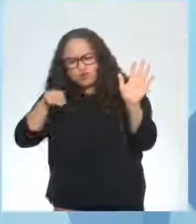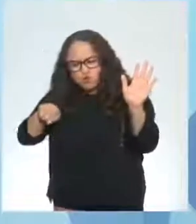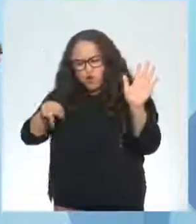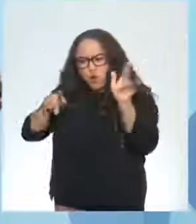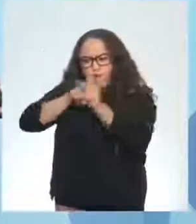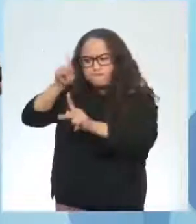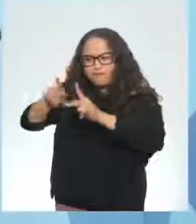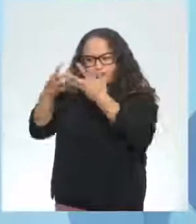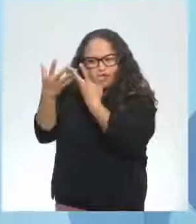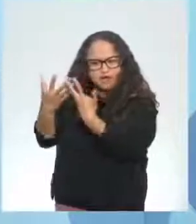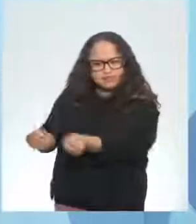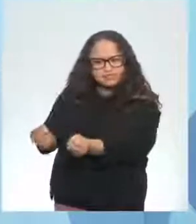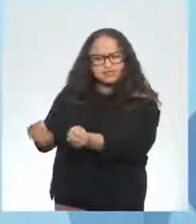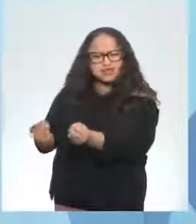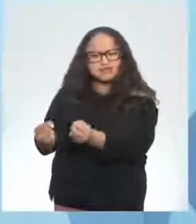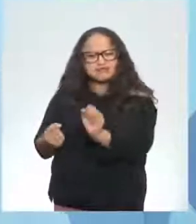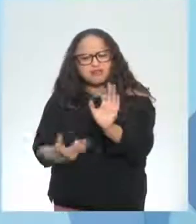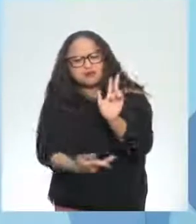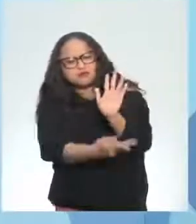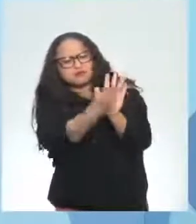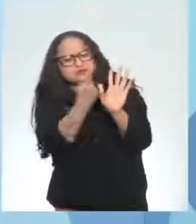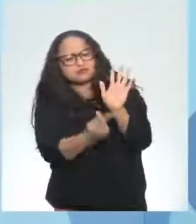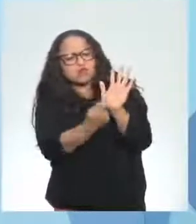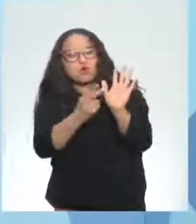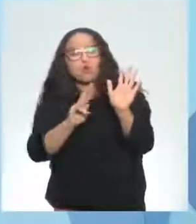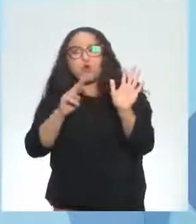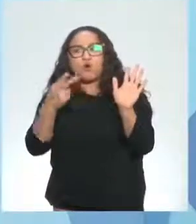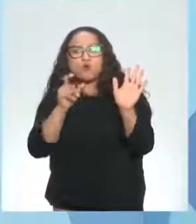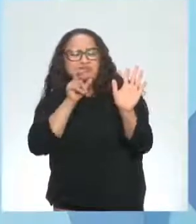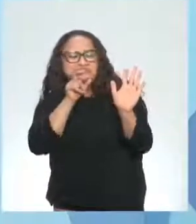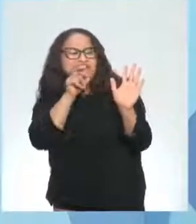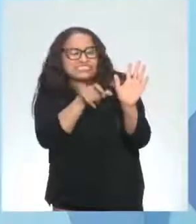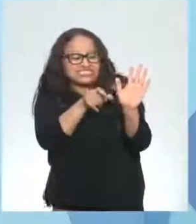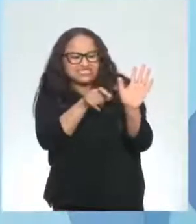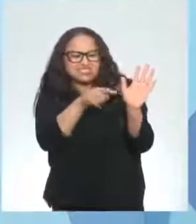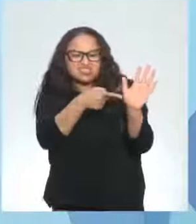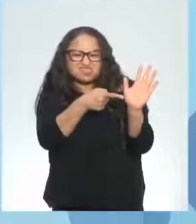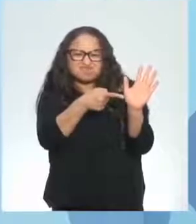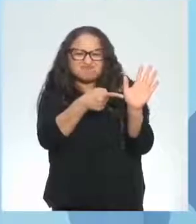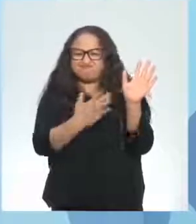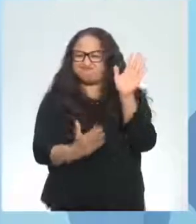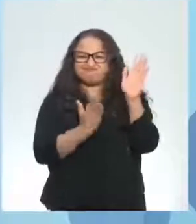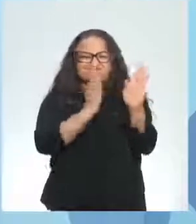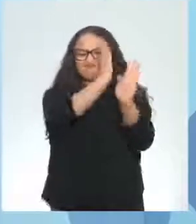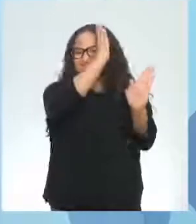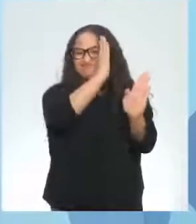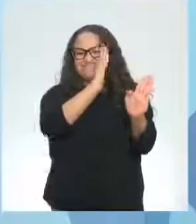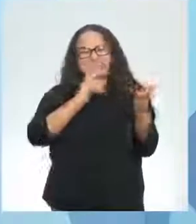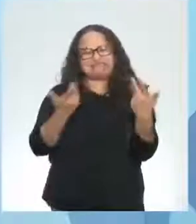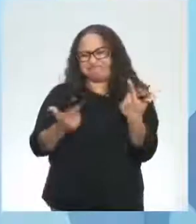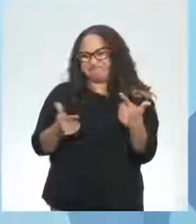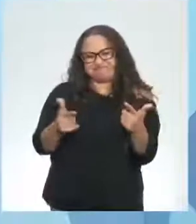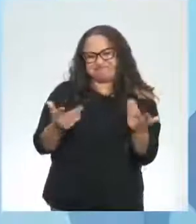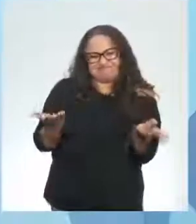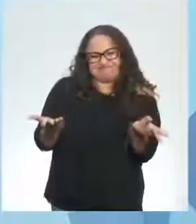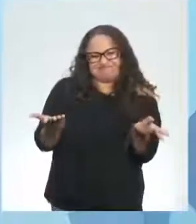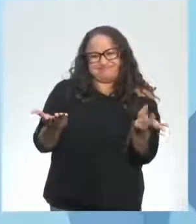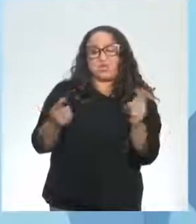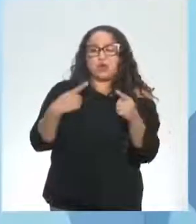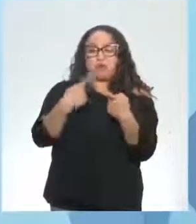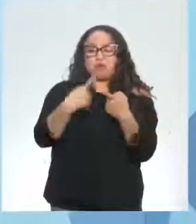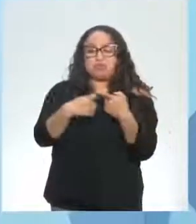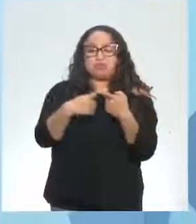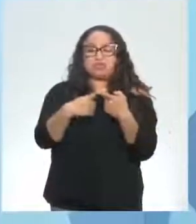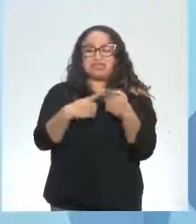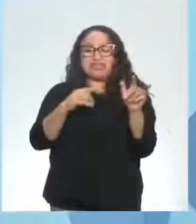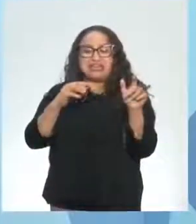aceita aquela obra, ou, de repente, a crítica dela não vai ser tão impactante, porque ela vai ter uma receptividade